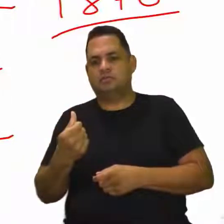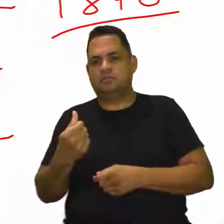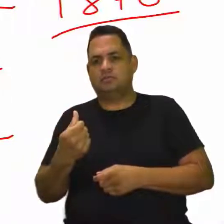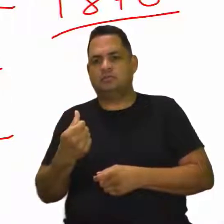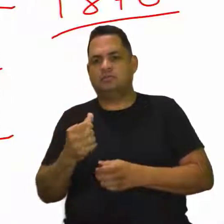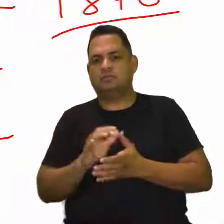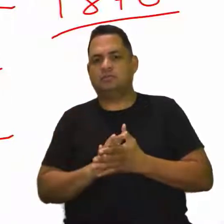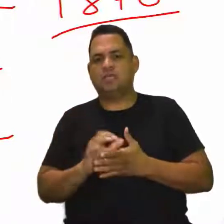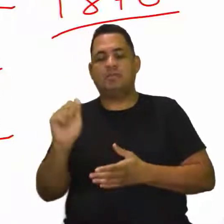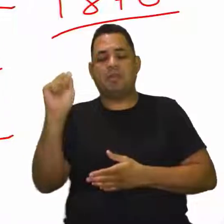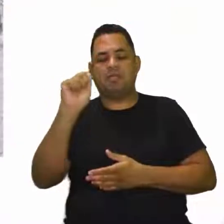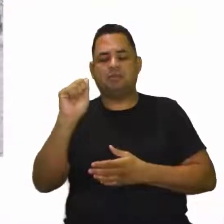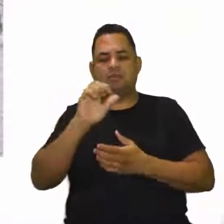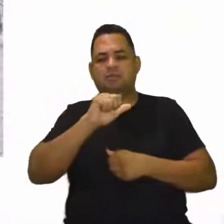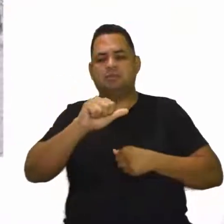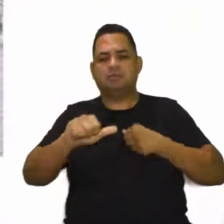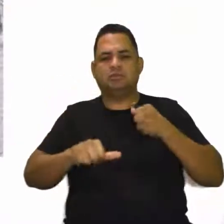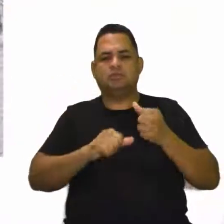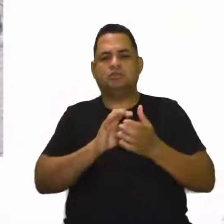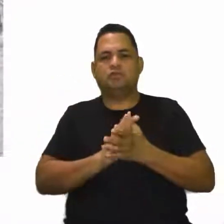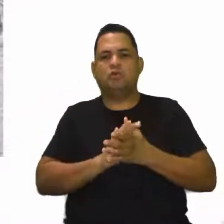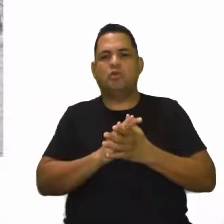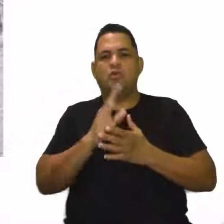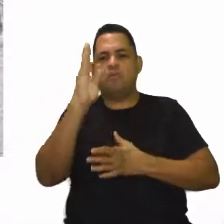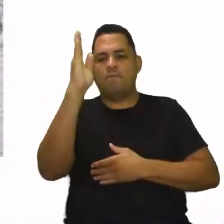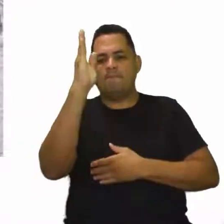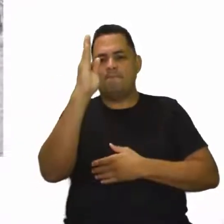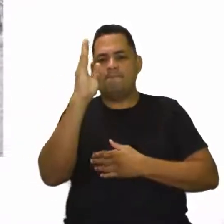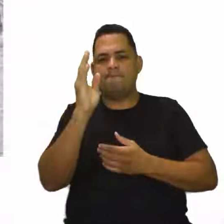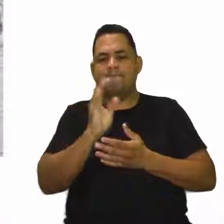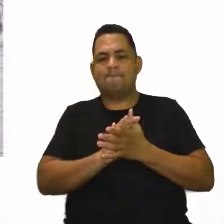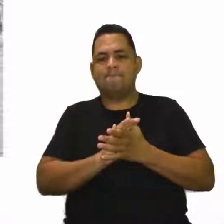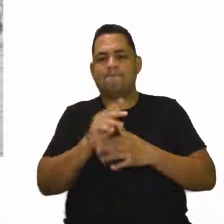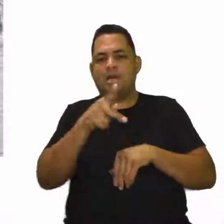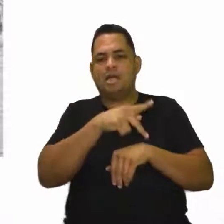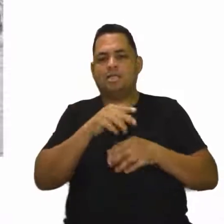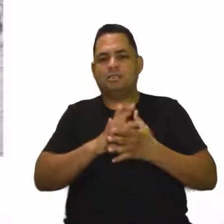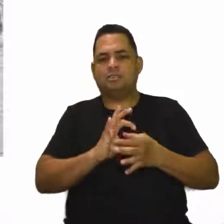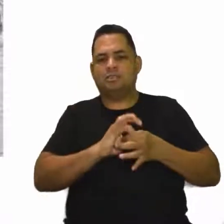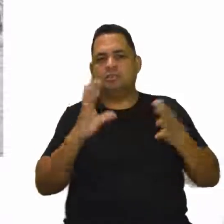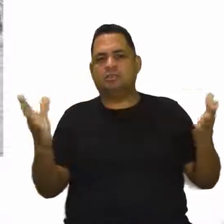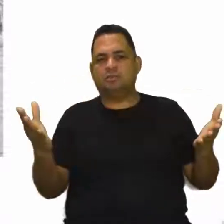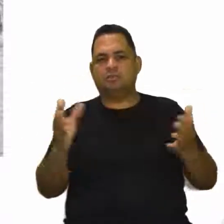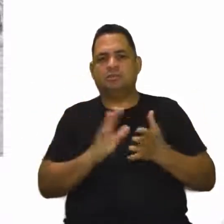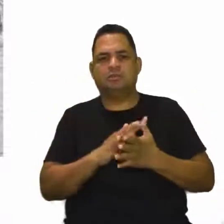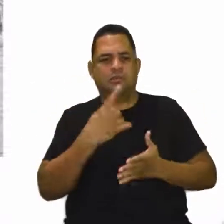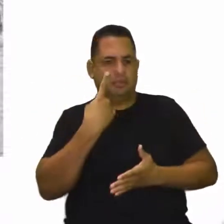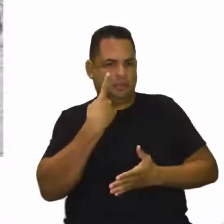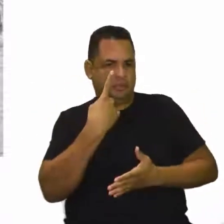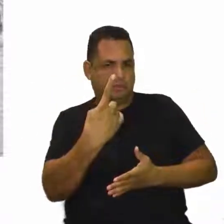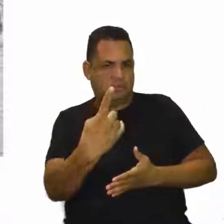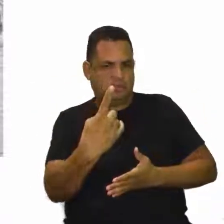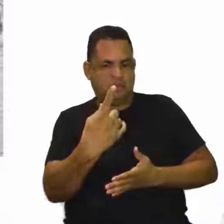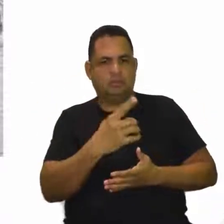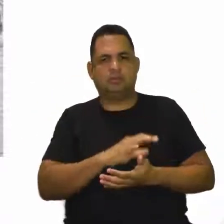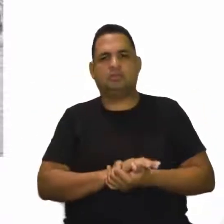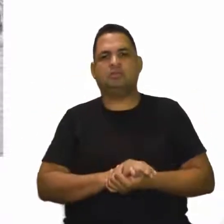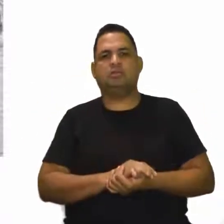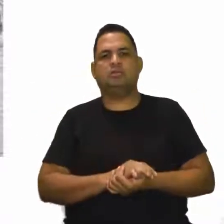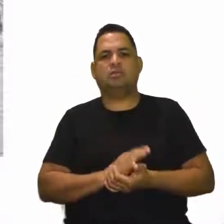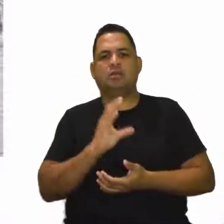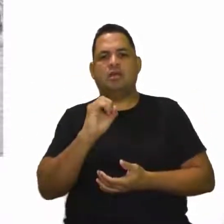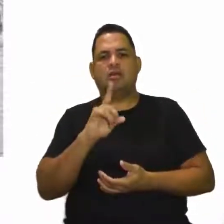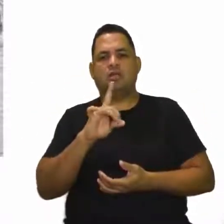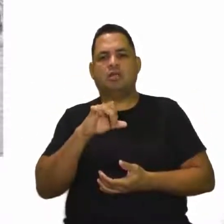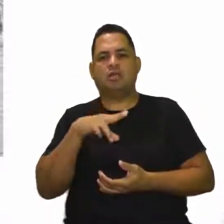tornou também uma nação independente. Aí nós temos, nessa imagem que vocês observam, senhores, eu tenho aí uma